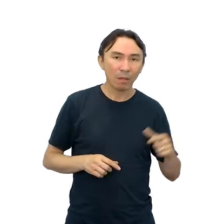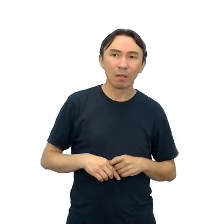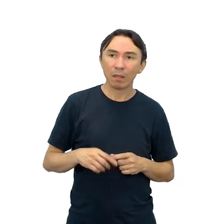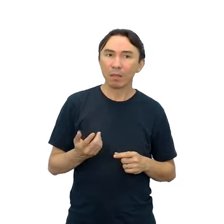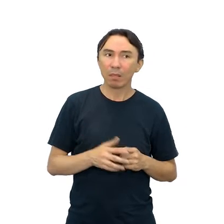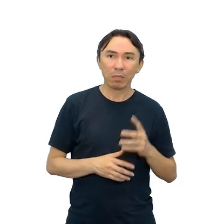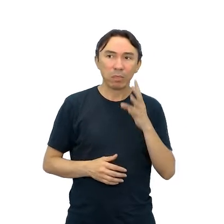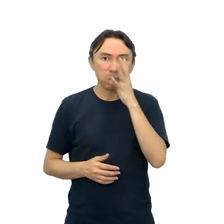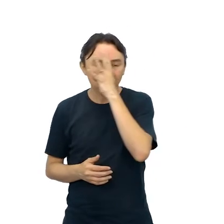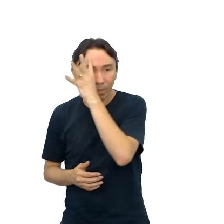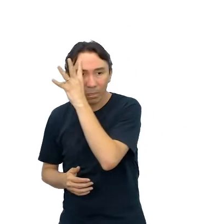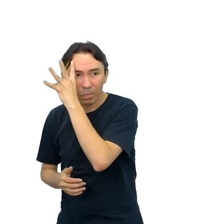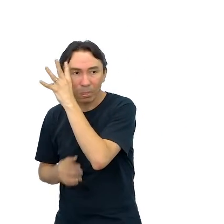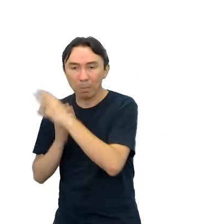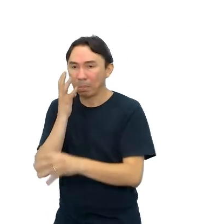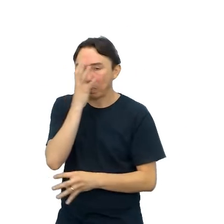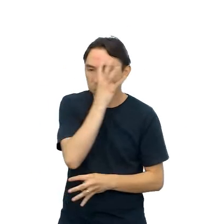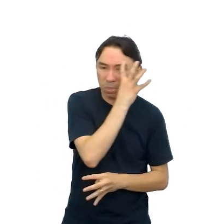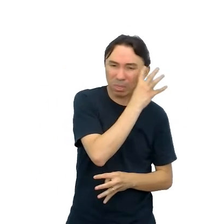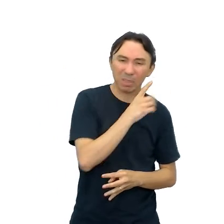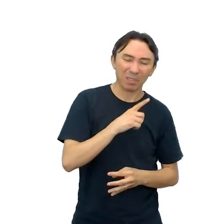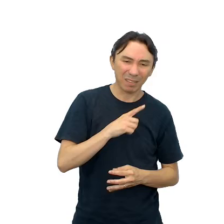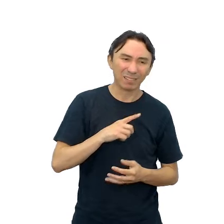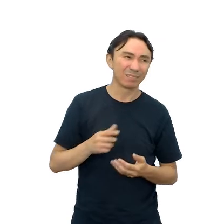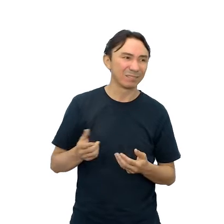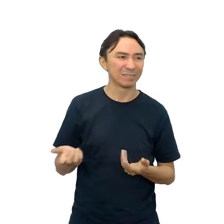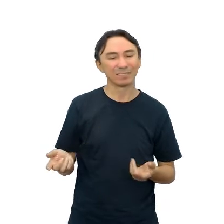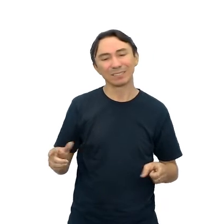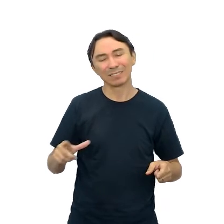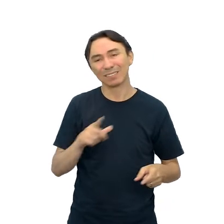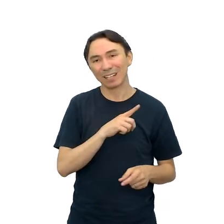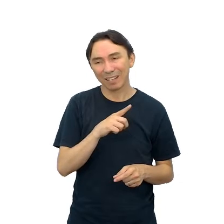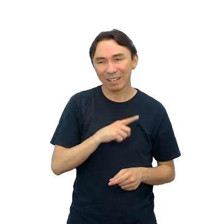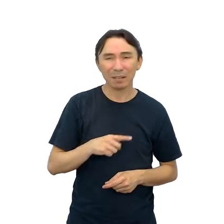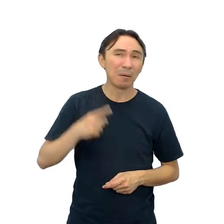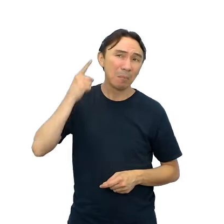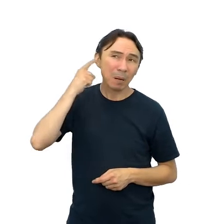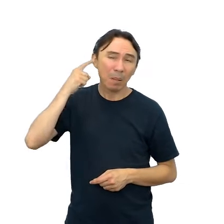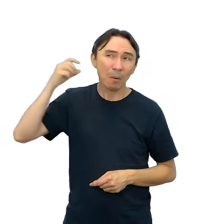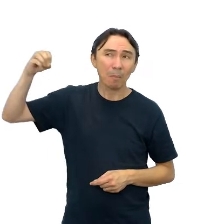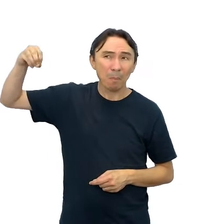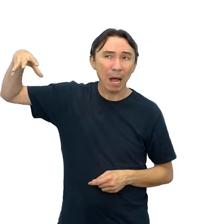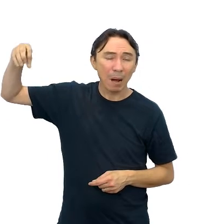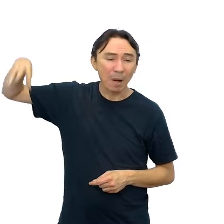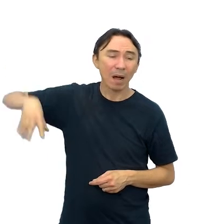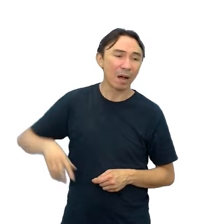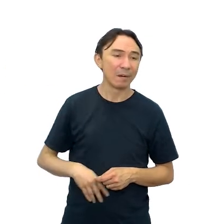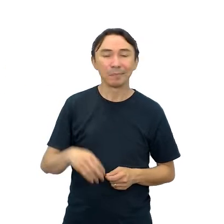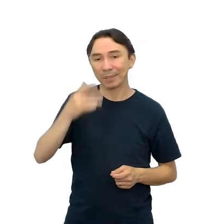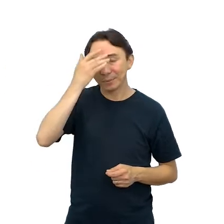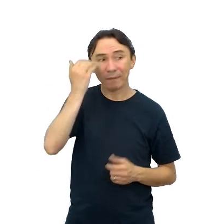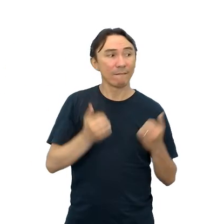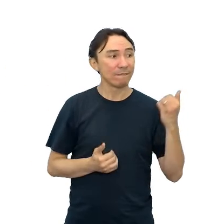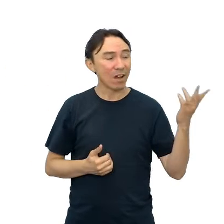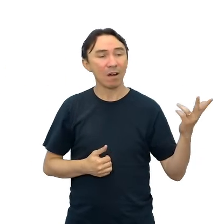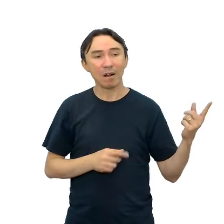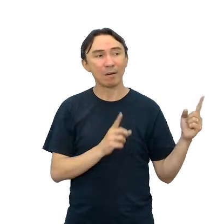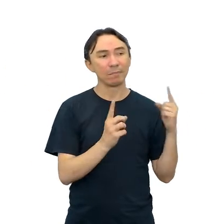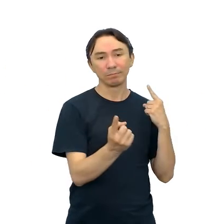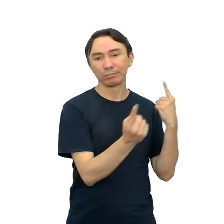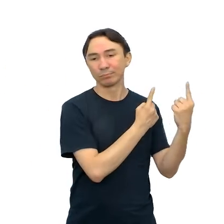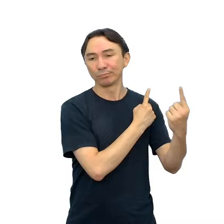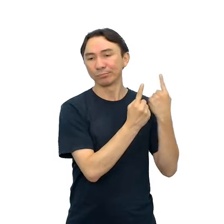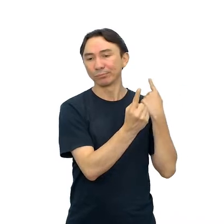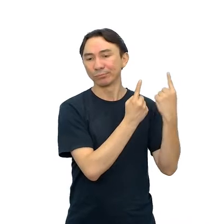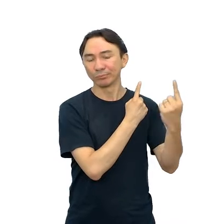distratores a todo momento, nós temos o sinal que toca, as pessoas que estão andando fora da sala de aula. Se a nossa